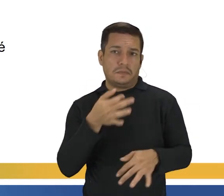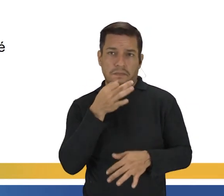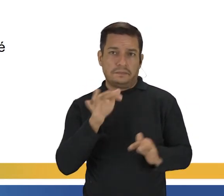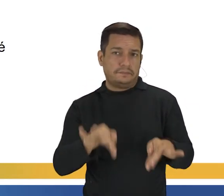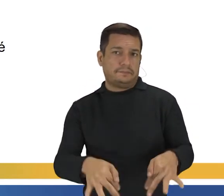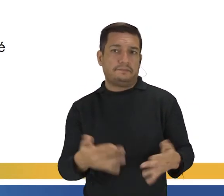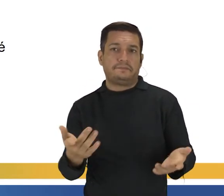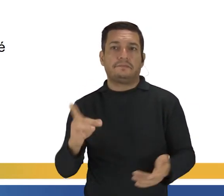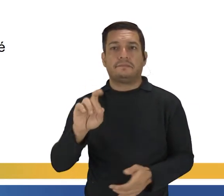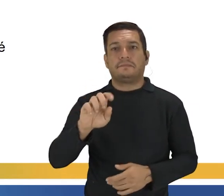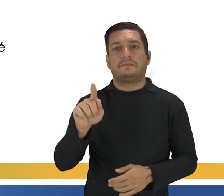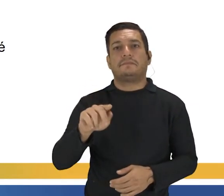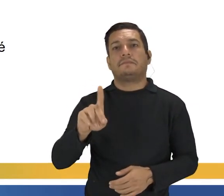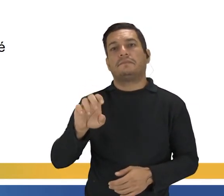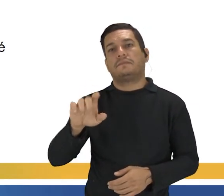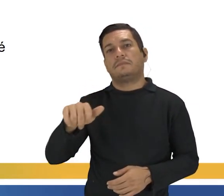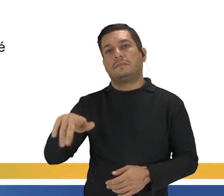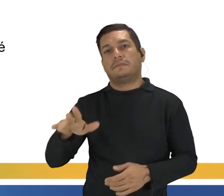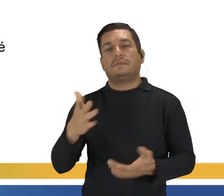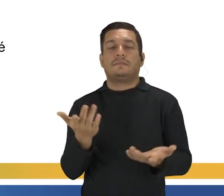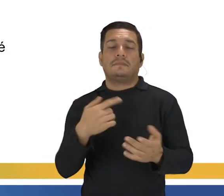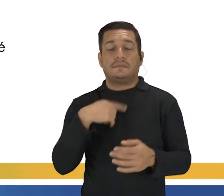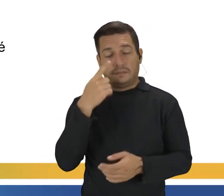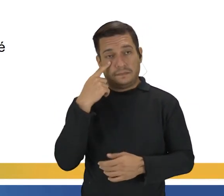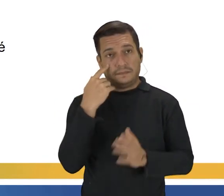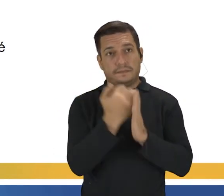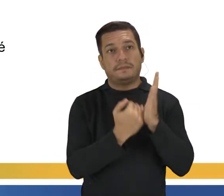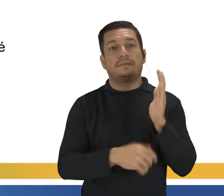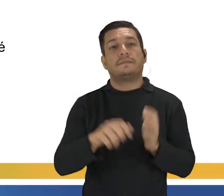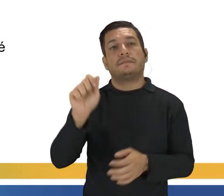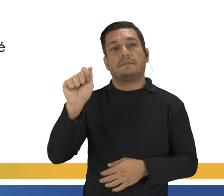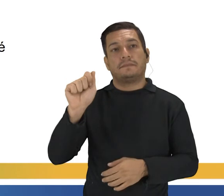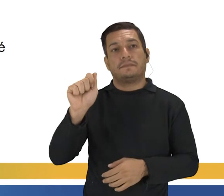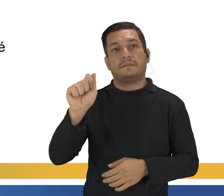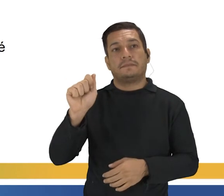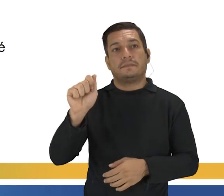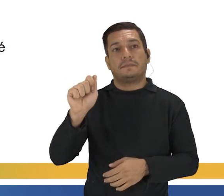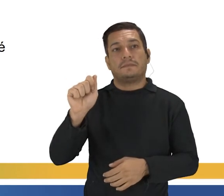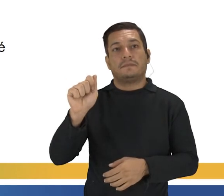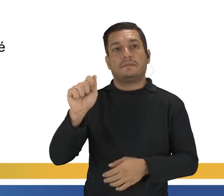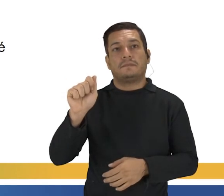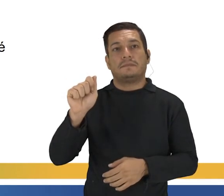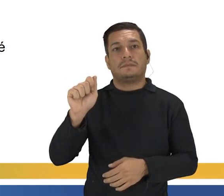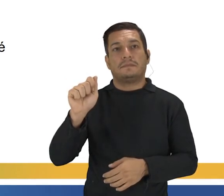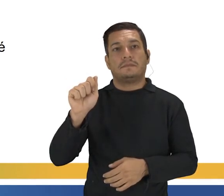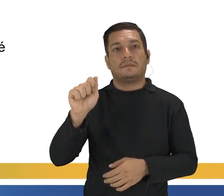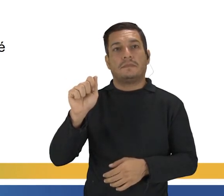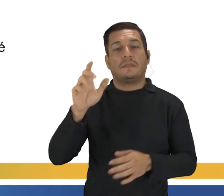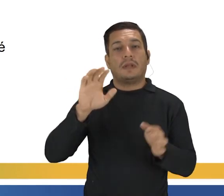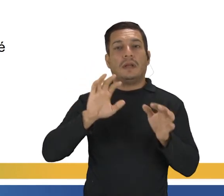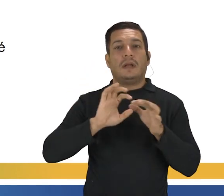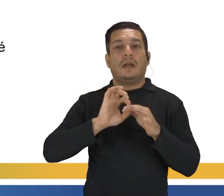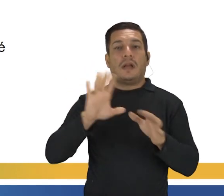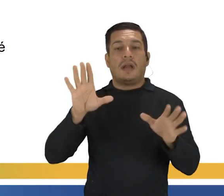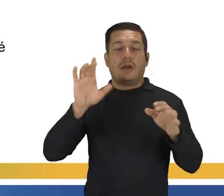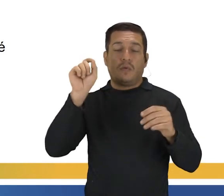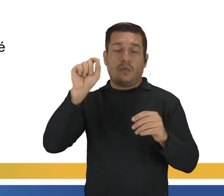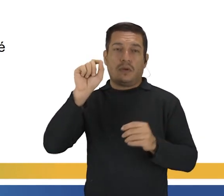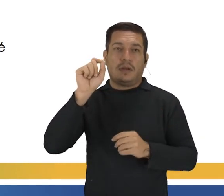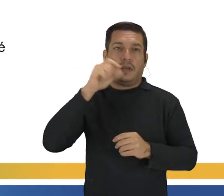conclui-se, deduz-se que. Vamos ver as nossas opções? Letra A, dispensar o edifício teatral para